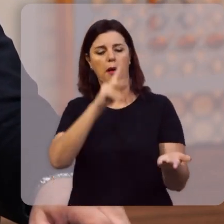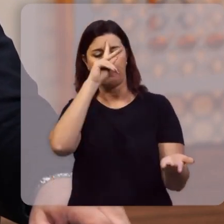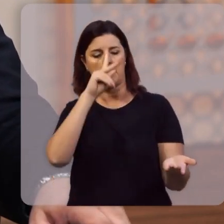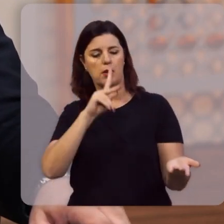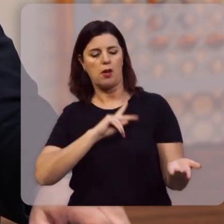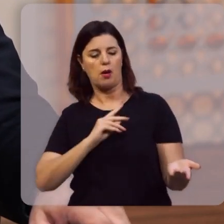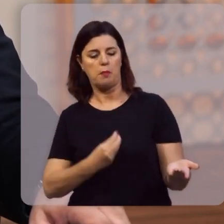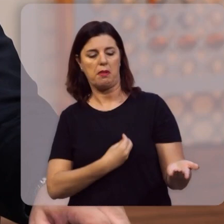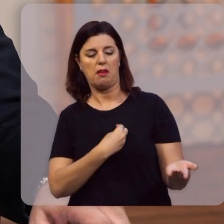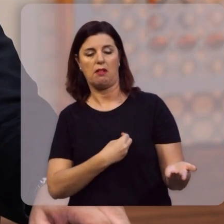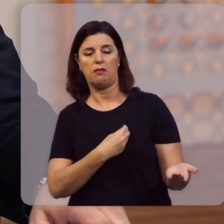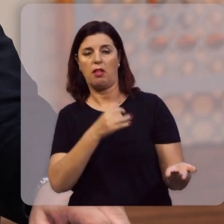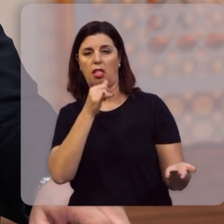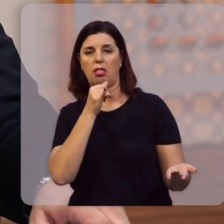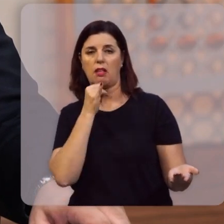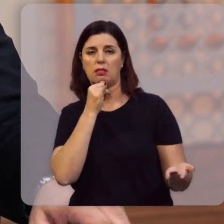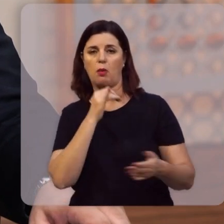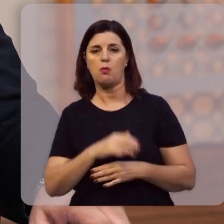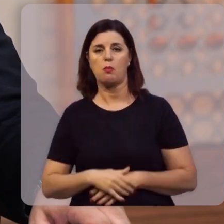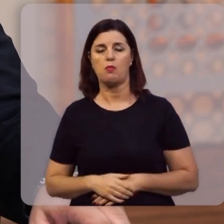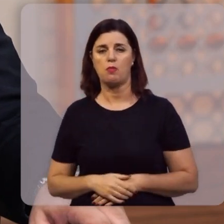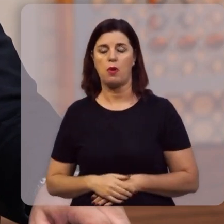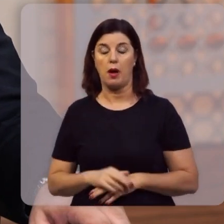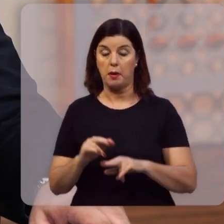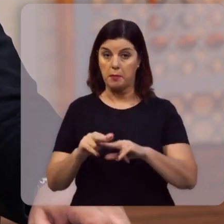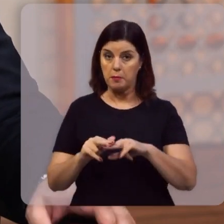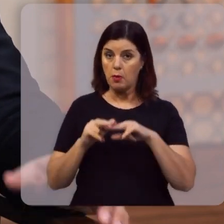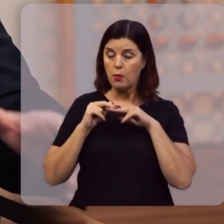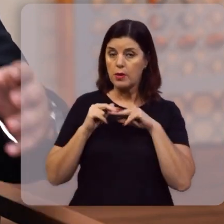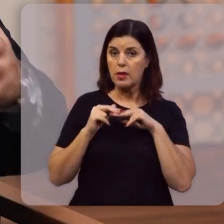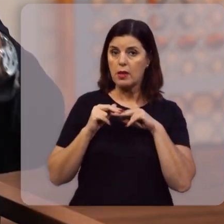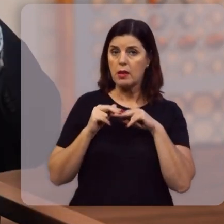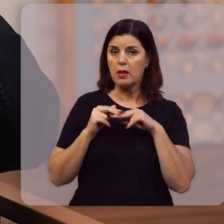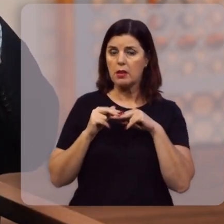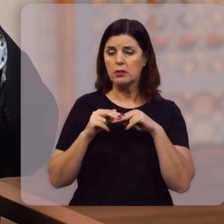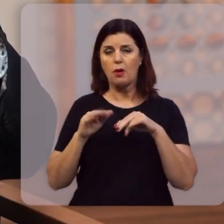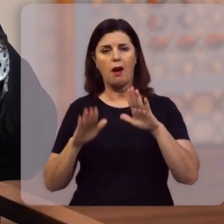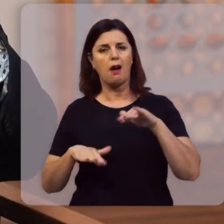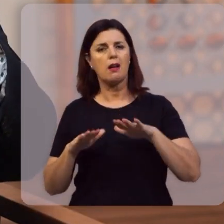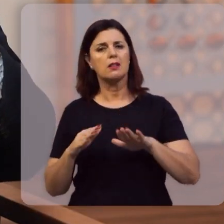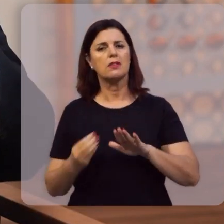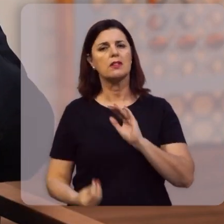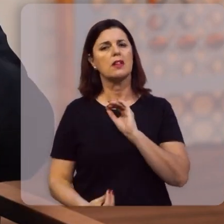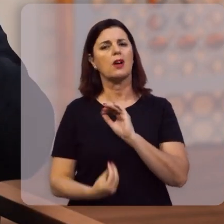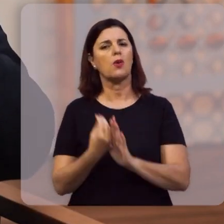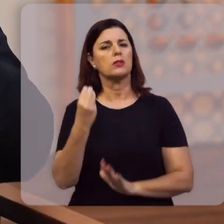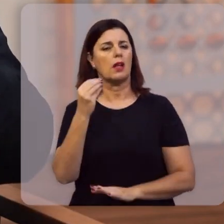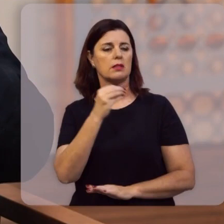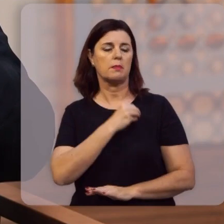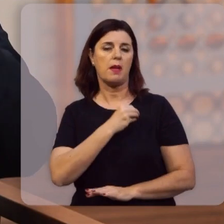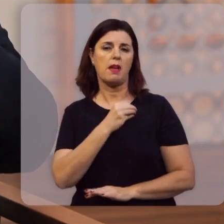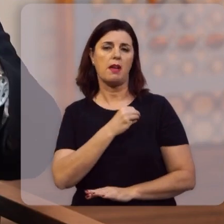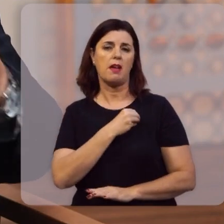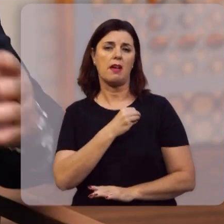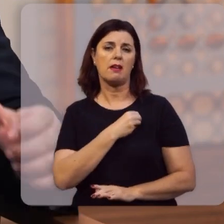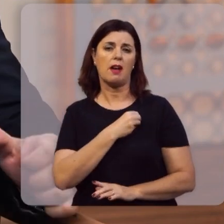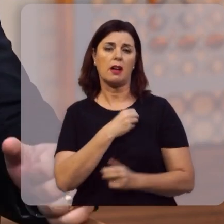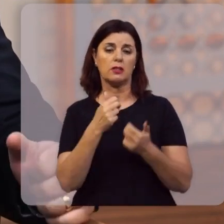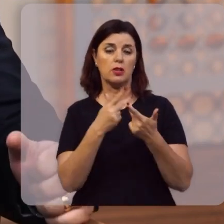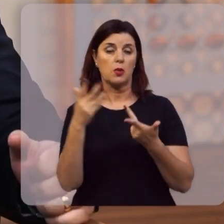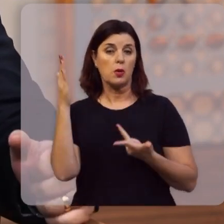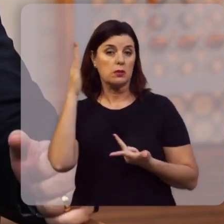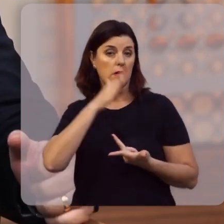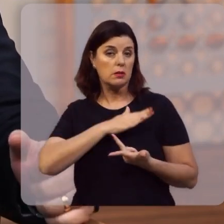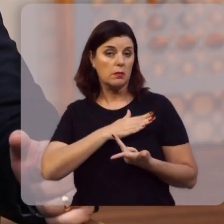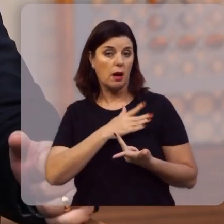sua própria sorte. E por isso, ele então muitas vezes comete pecados e atrocidades